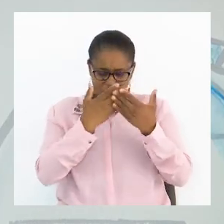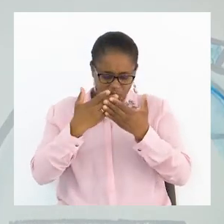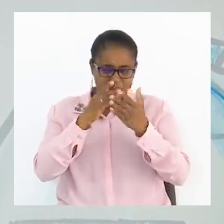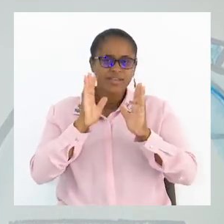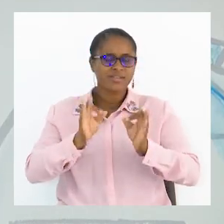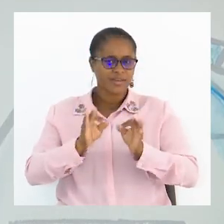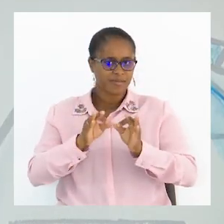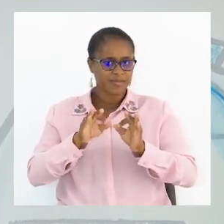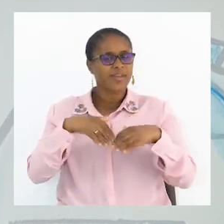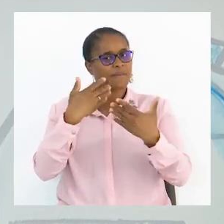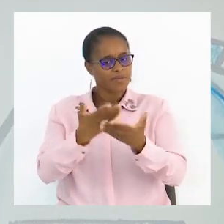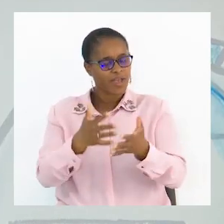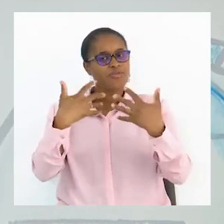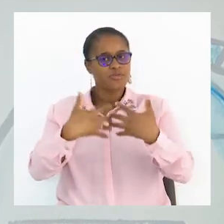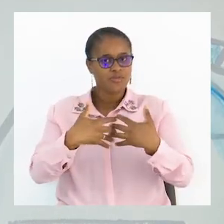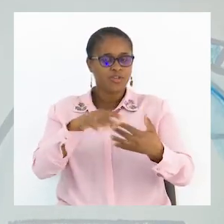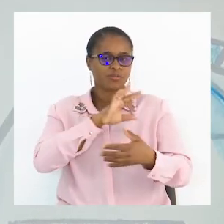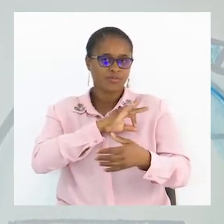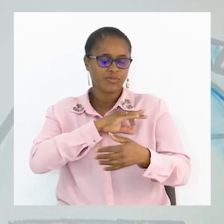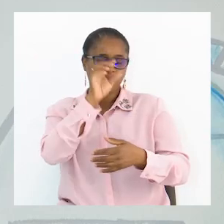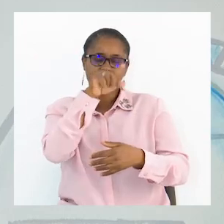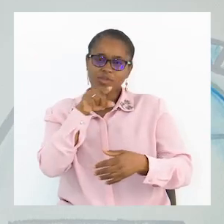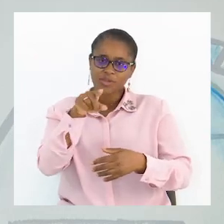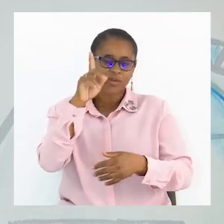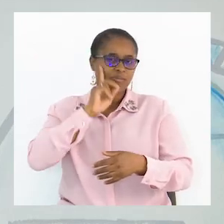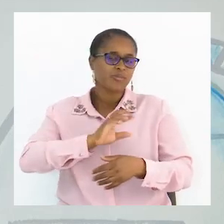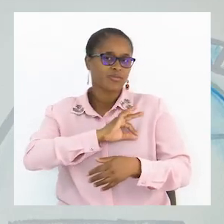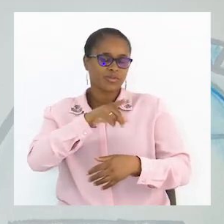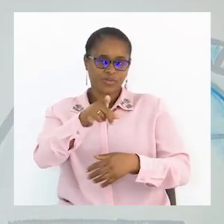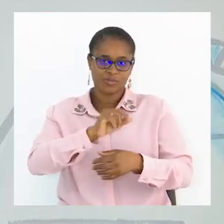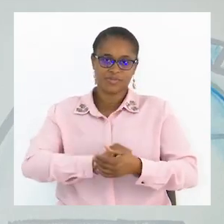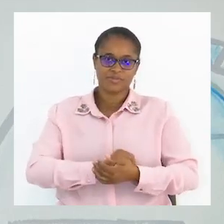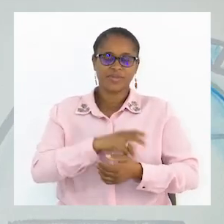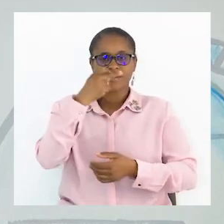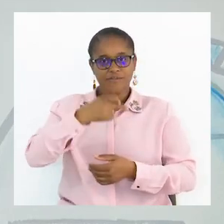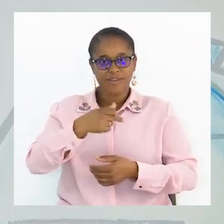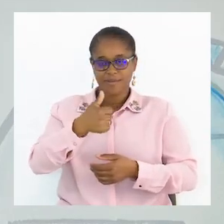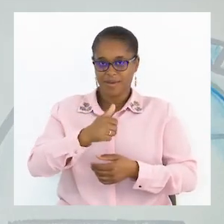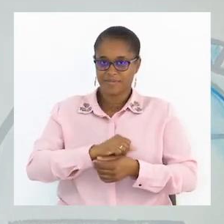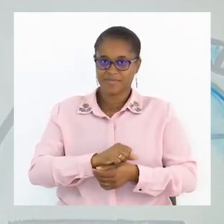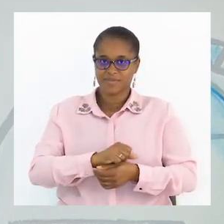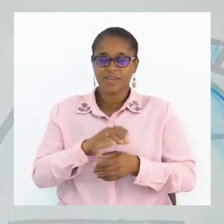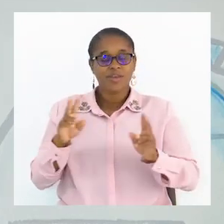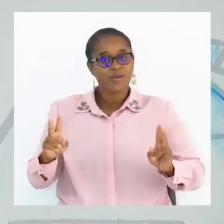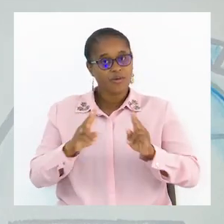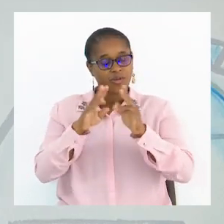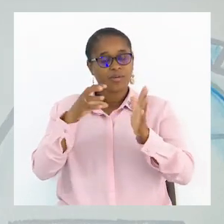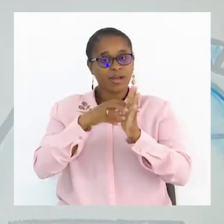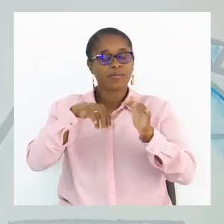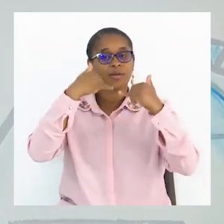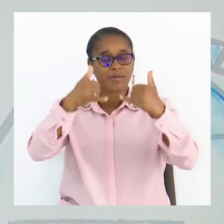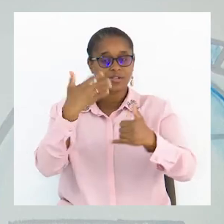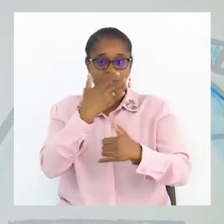sempre e colocar as dúvidas ao teu professor ou à tua professora. Fique bem, encontro marcado para a